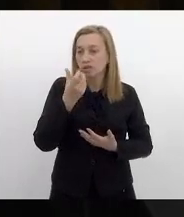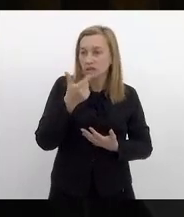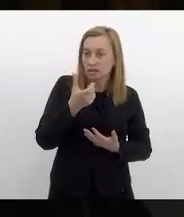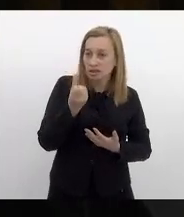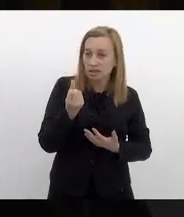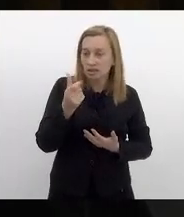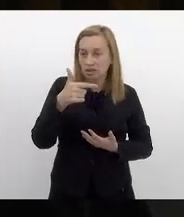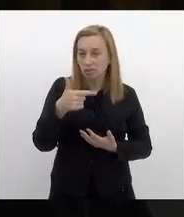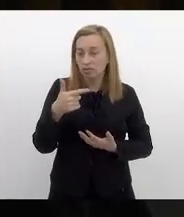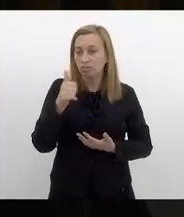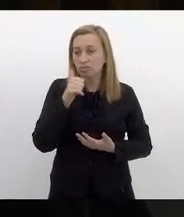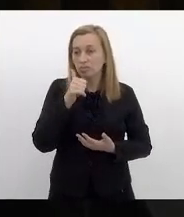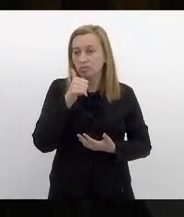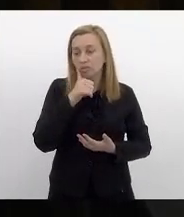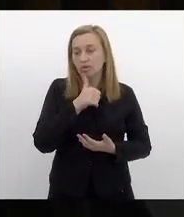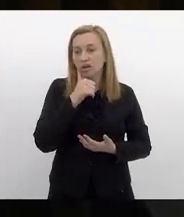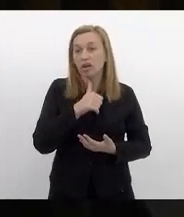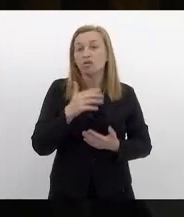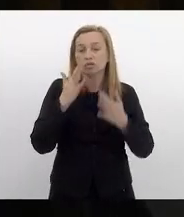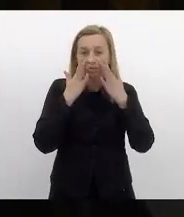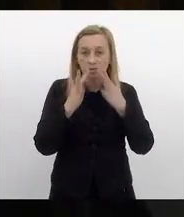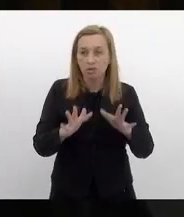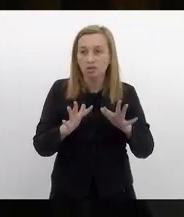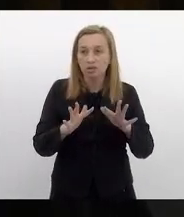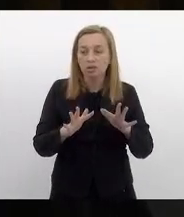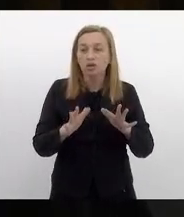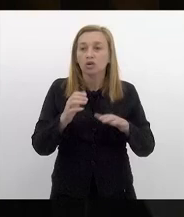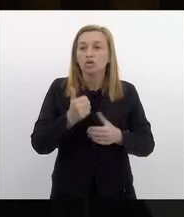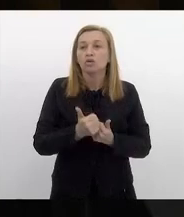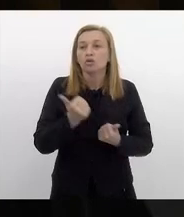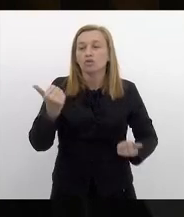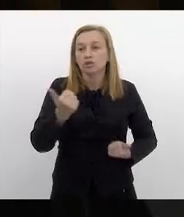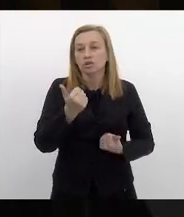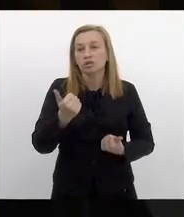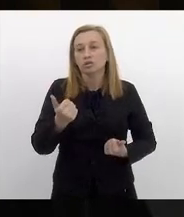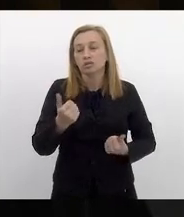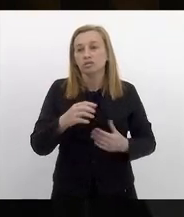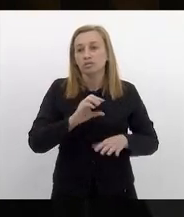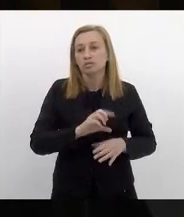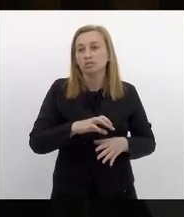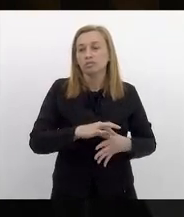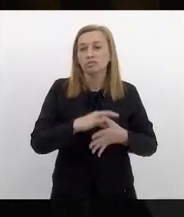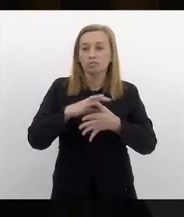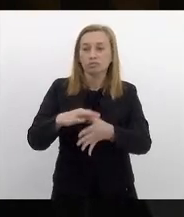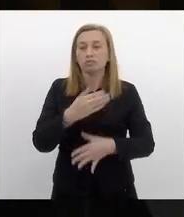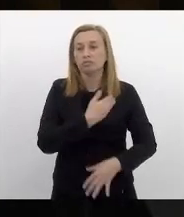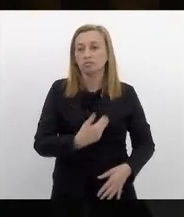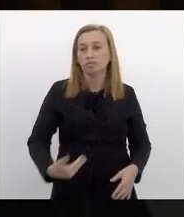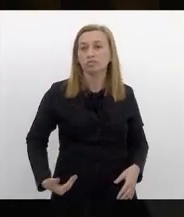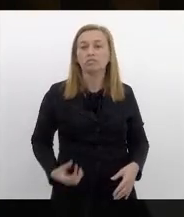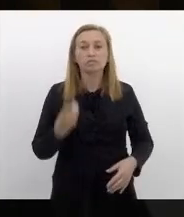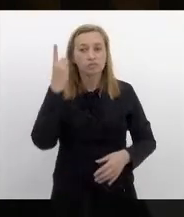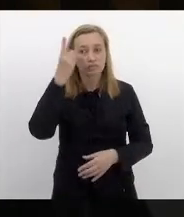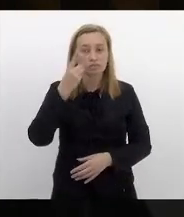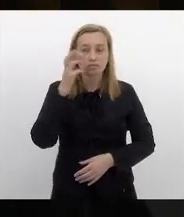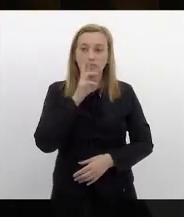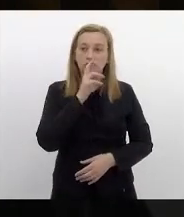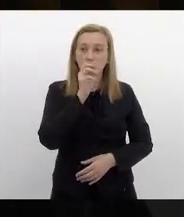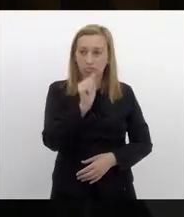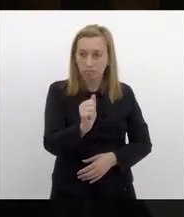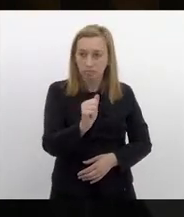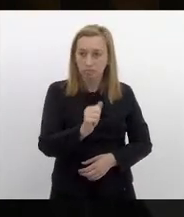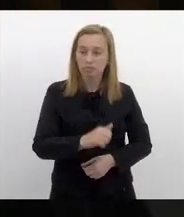Aí eu queria chamar a atenção do vice-líder do governo, deputado Rodrigo